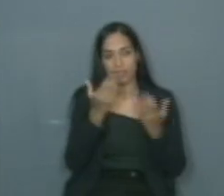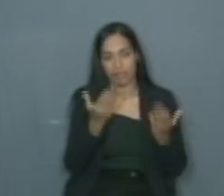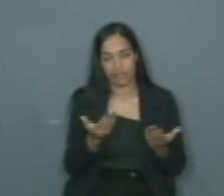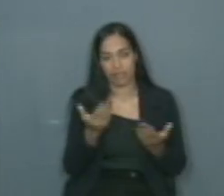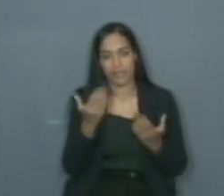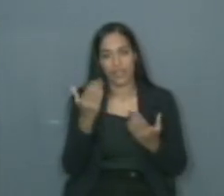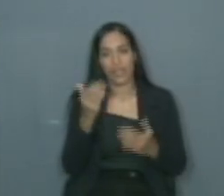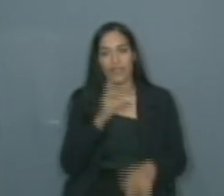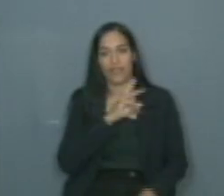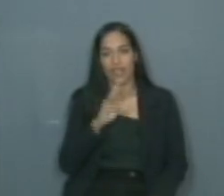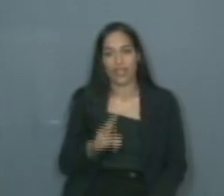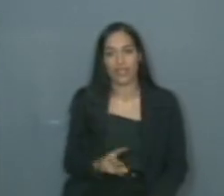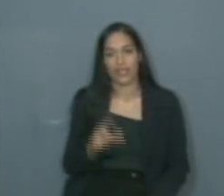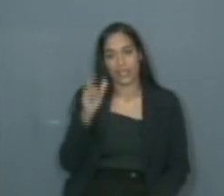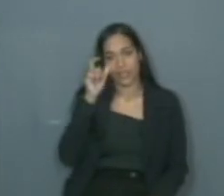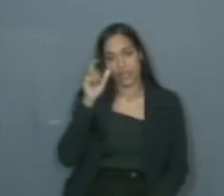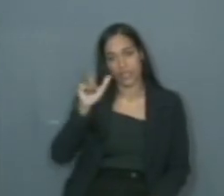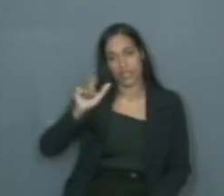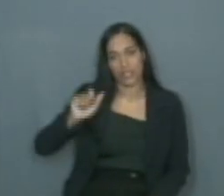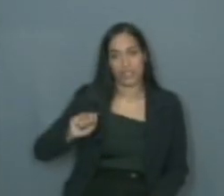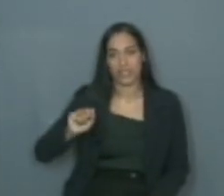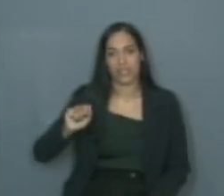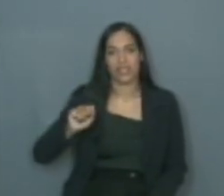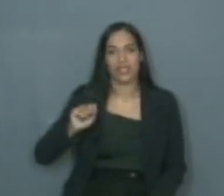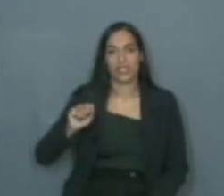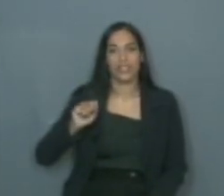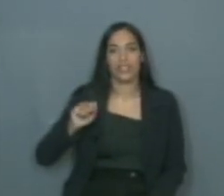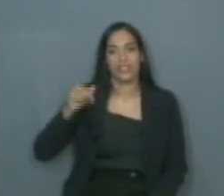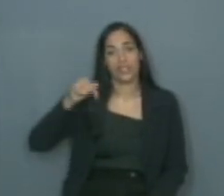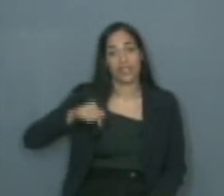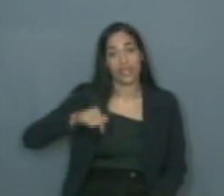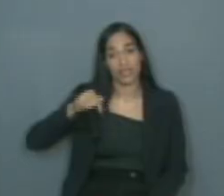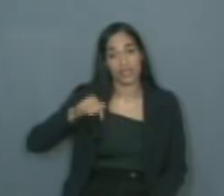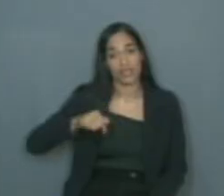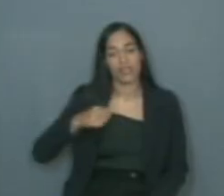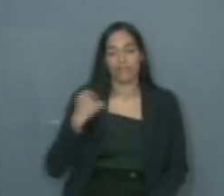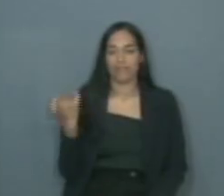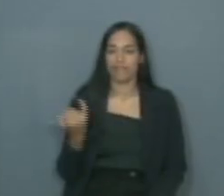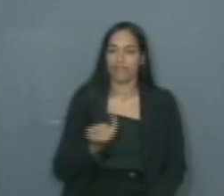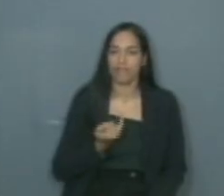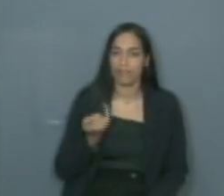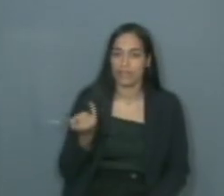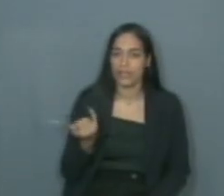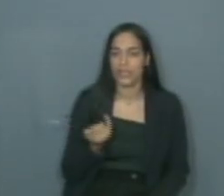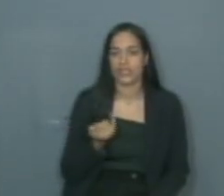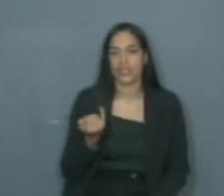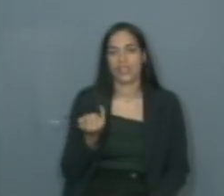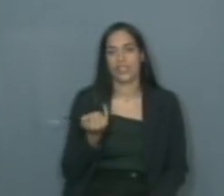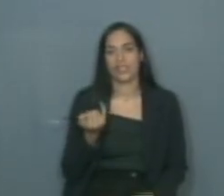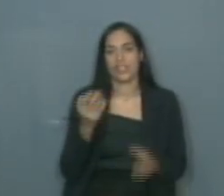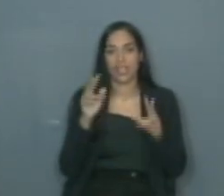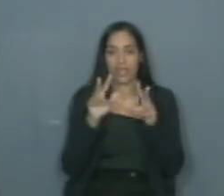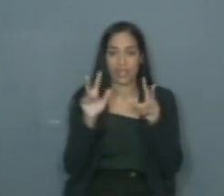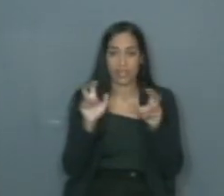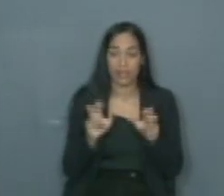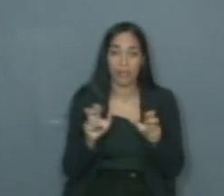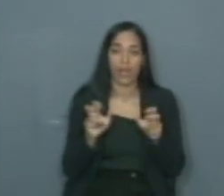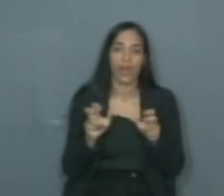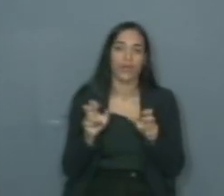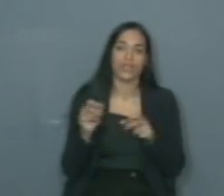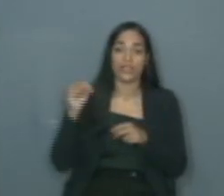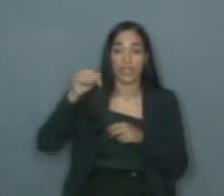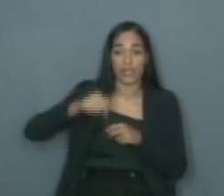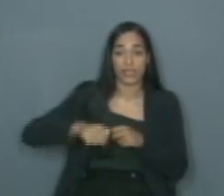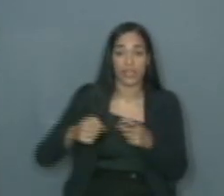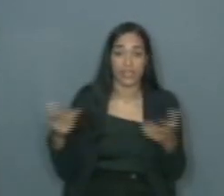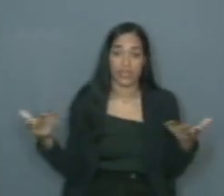vereadora Ana Lúcia, queria aqui registrar a extrema importância dessa pauta que você traz, que